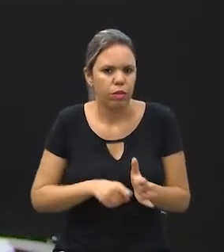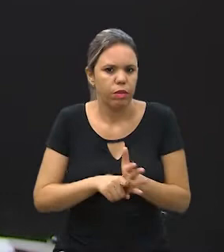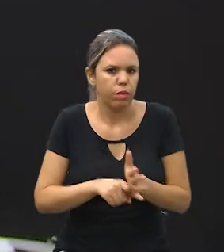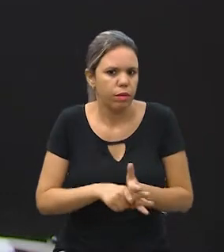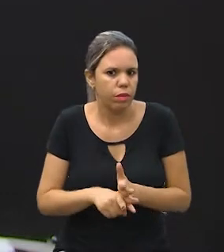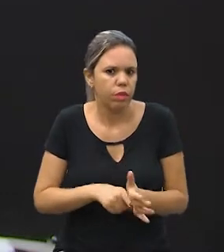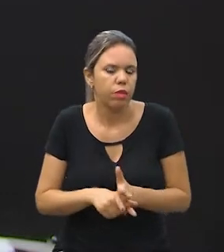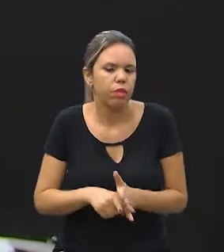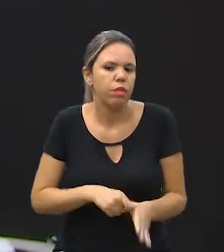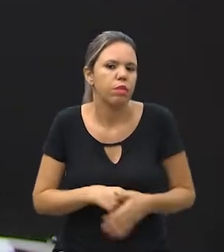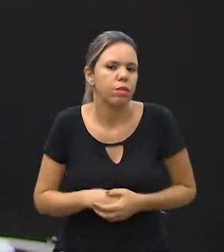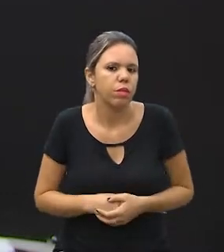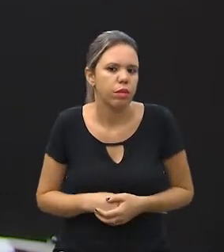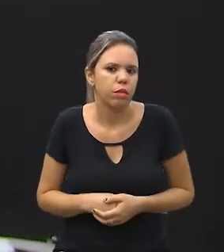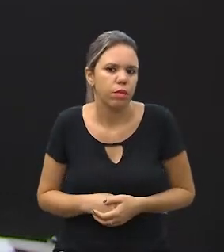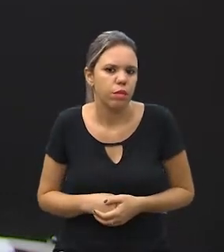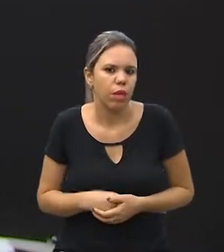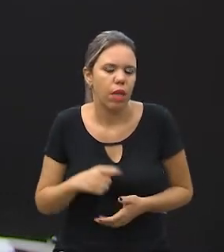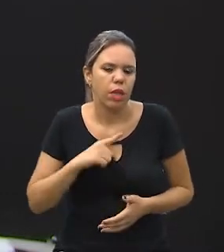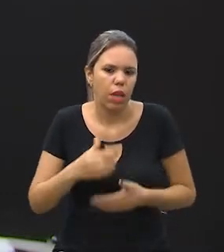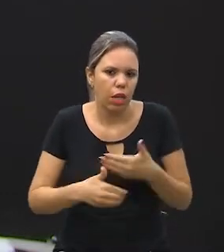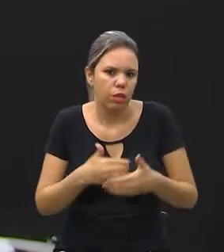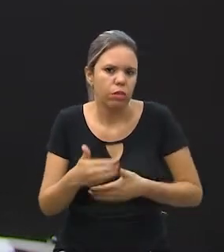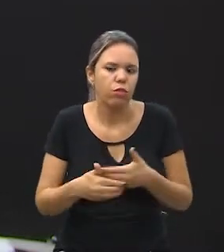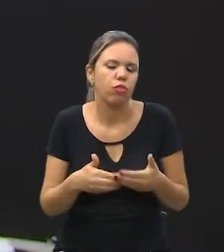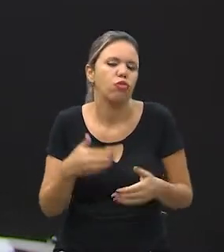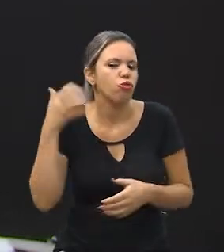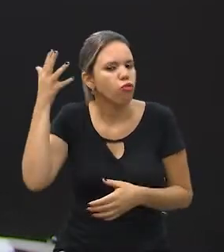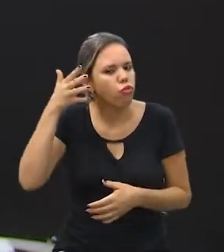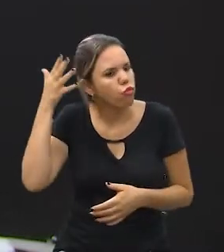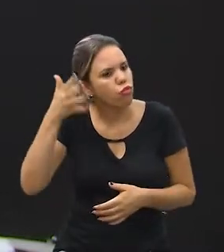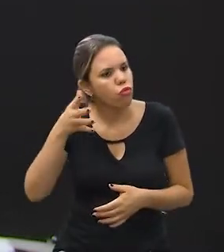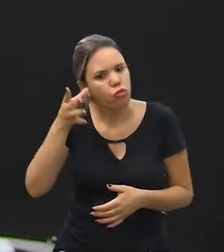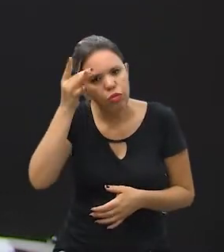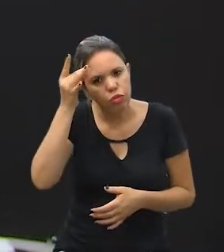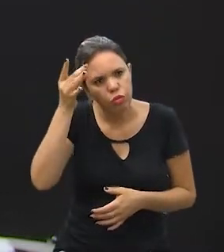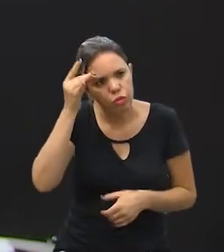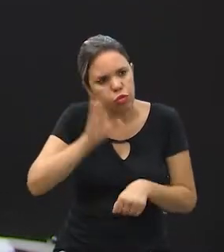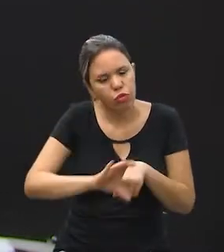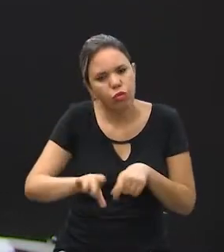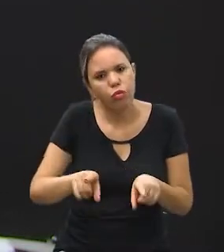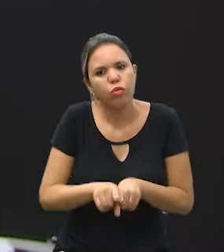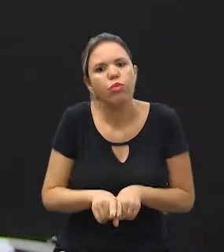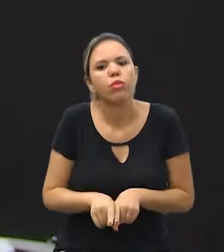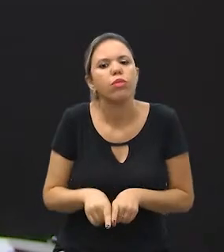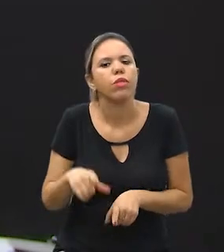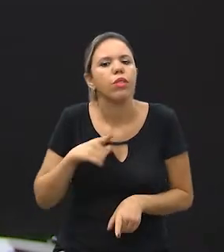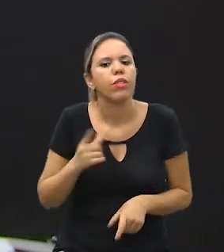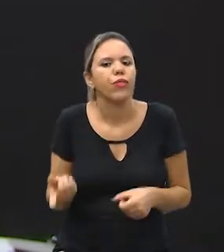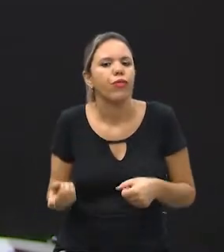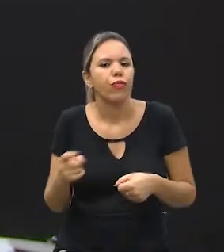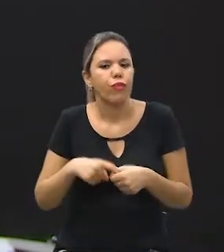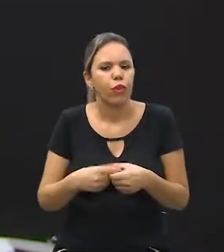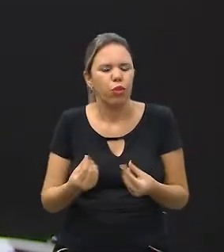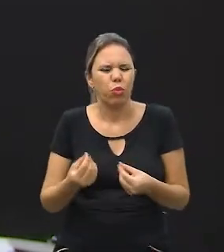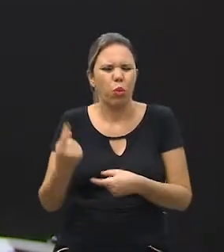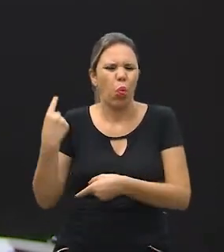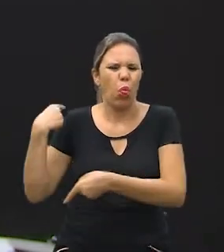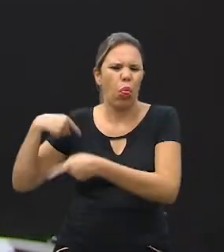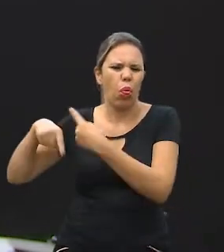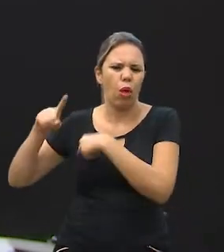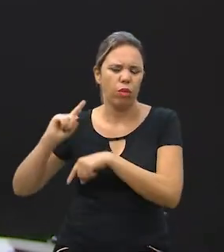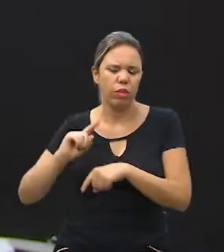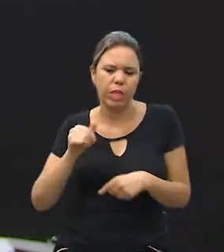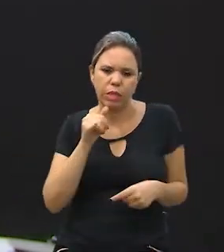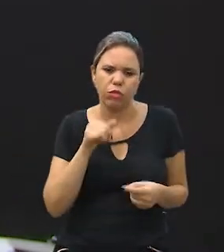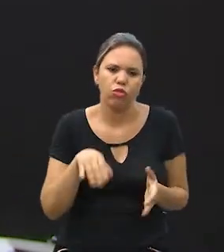pesquisa, até um processo de coaching, aí eu falei assim, e aí eu teria que voltar muito para trás.